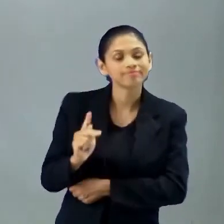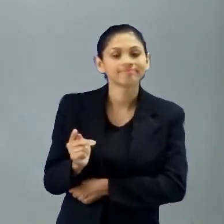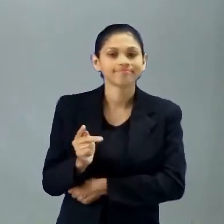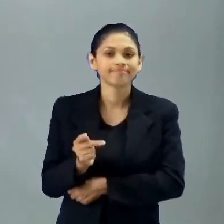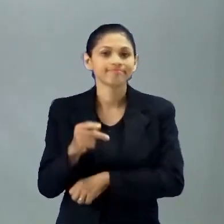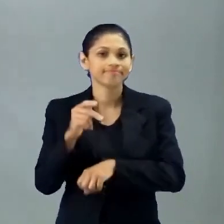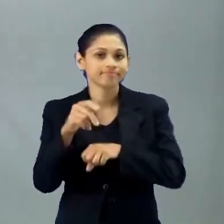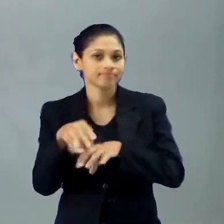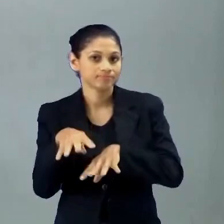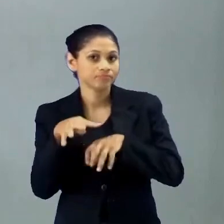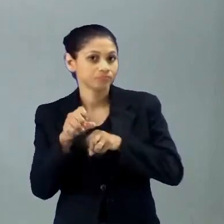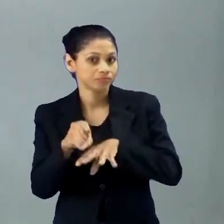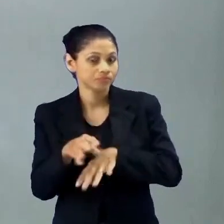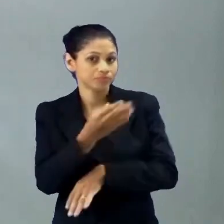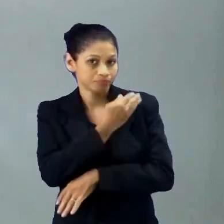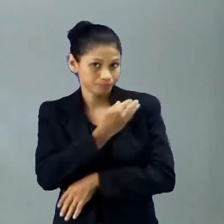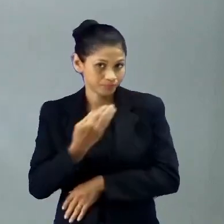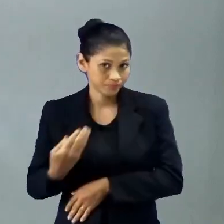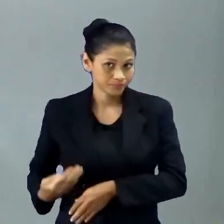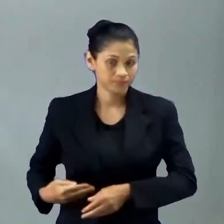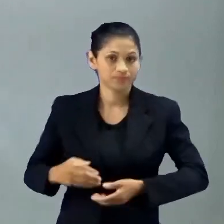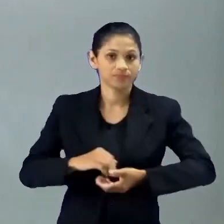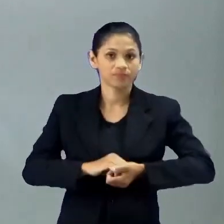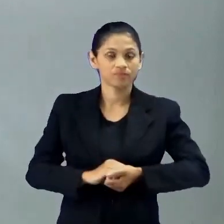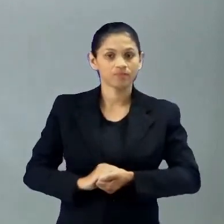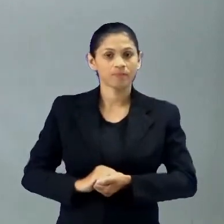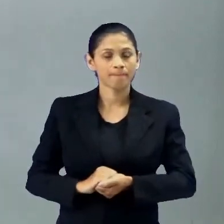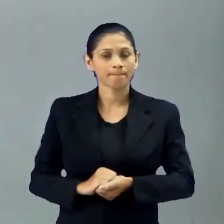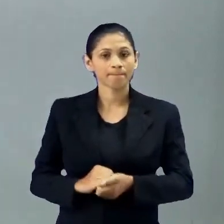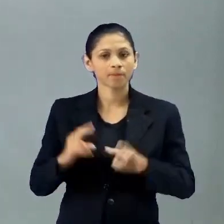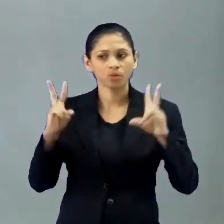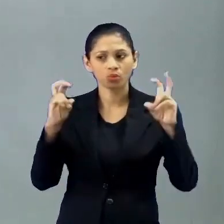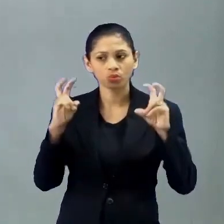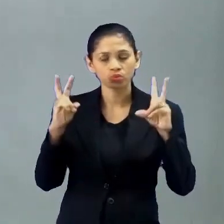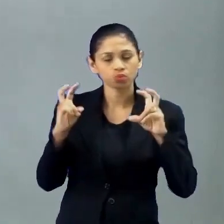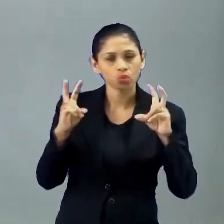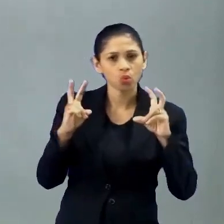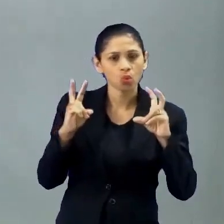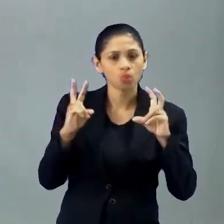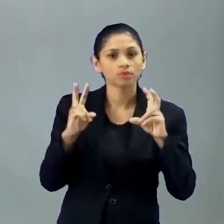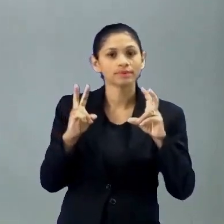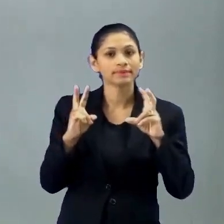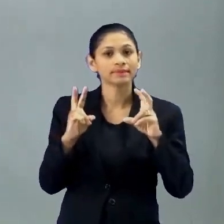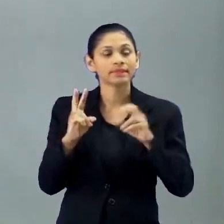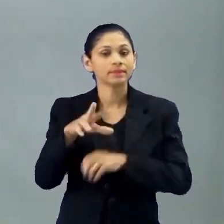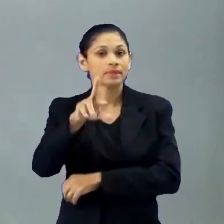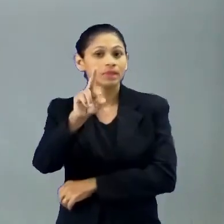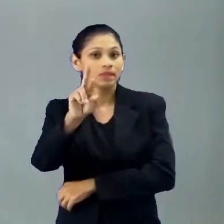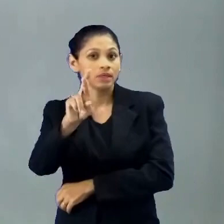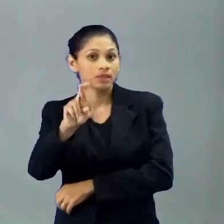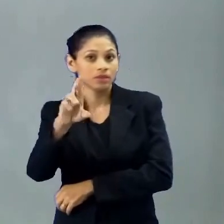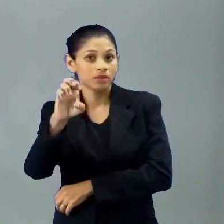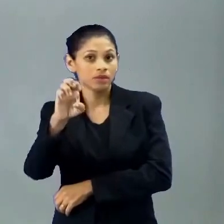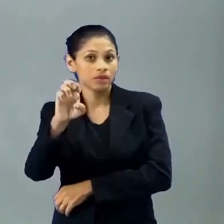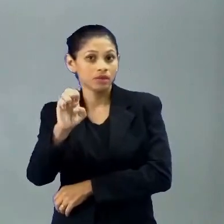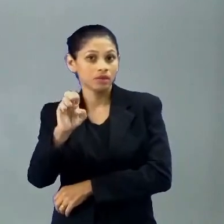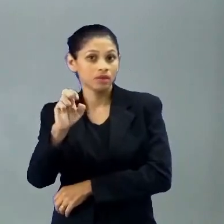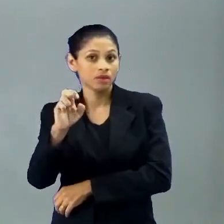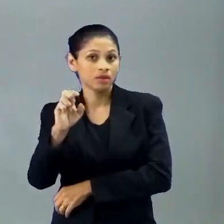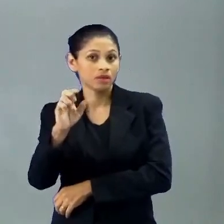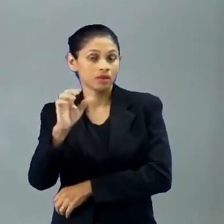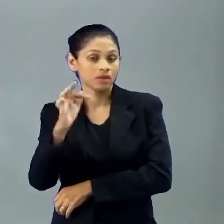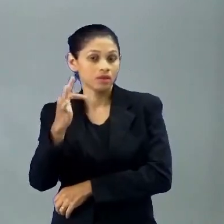vamos tratar a respeito da reforma agrária. Você sabe o que é reforma agrária? Inclusive,